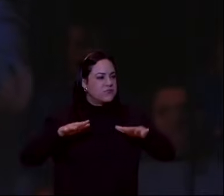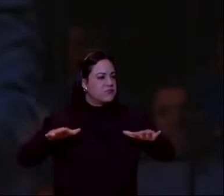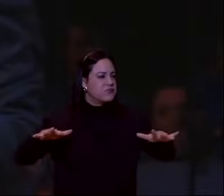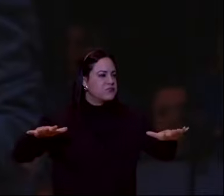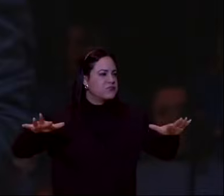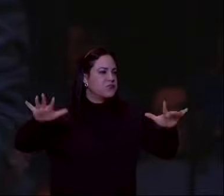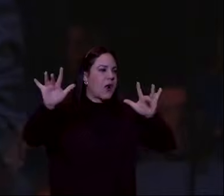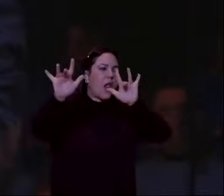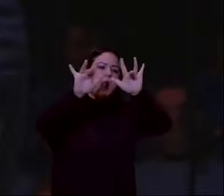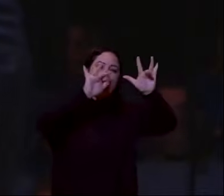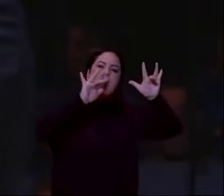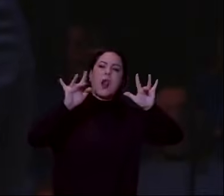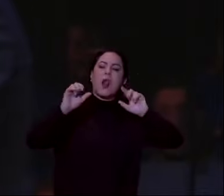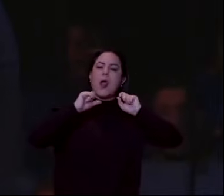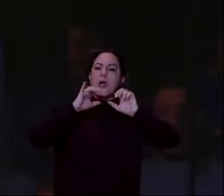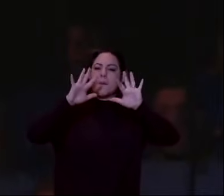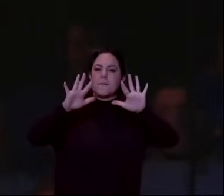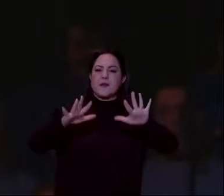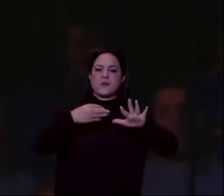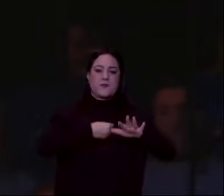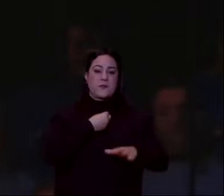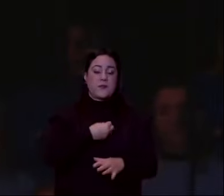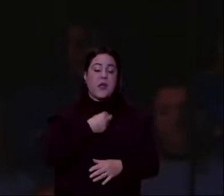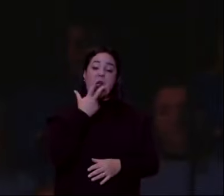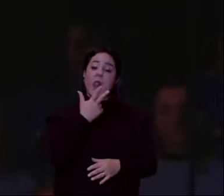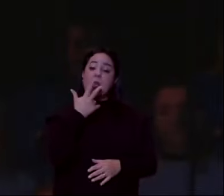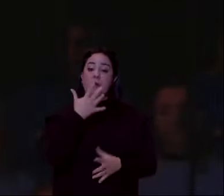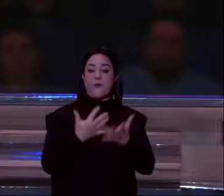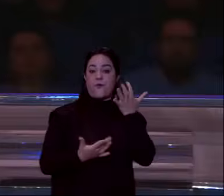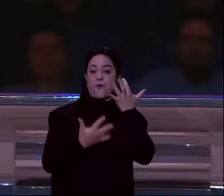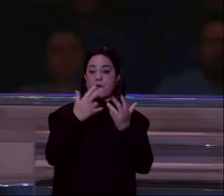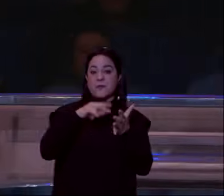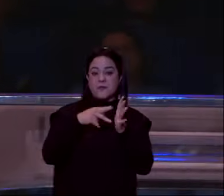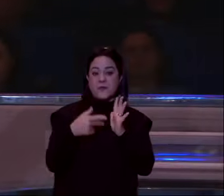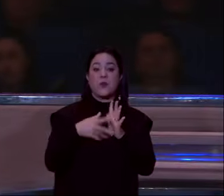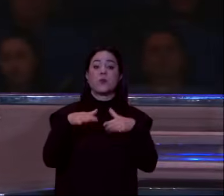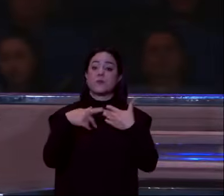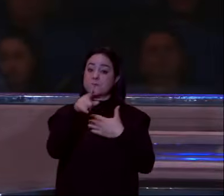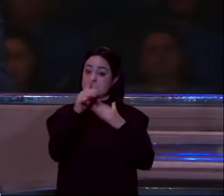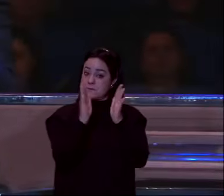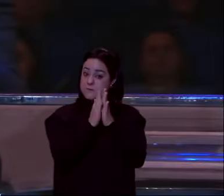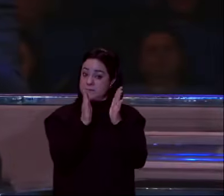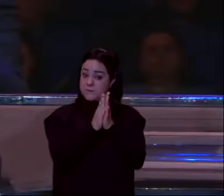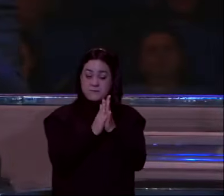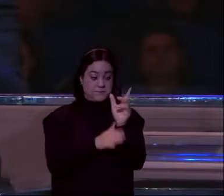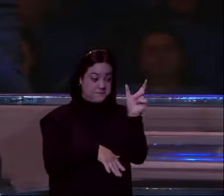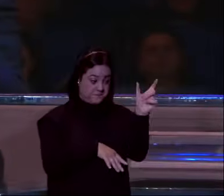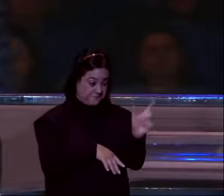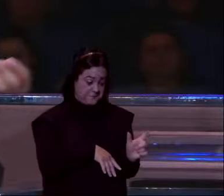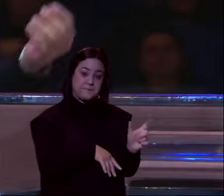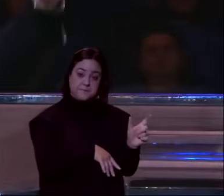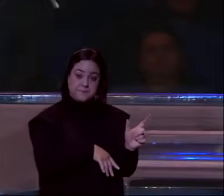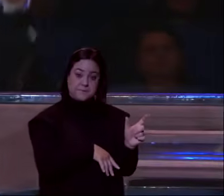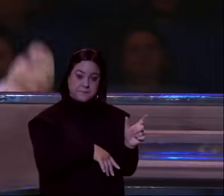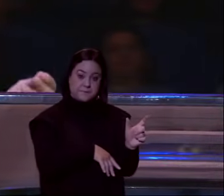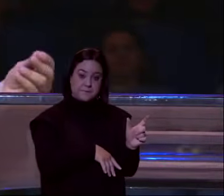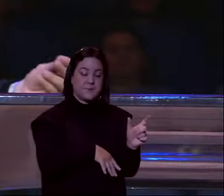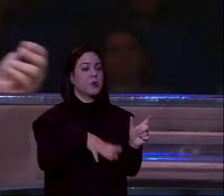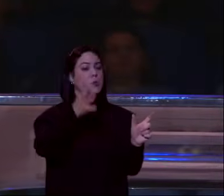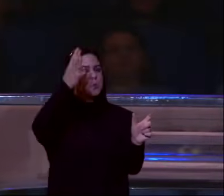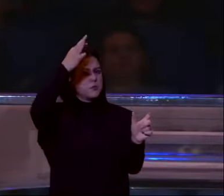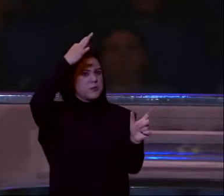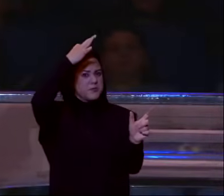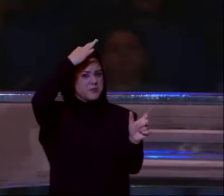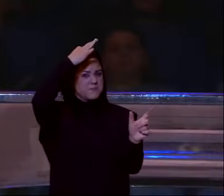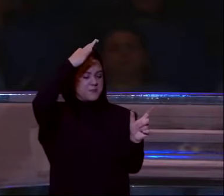abençoando aquelas vidas. Essa língua de fogo quer dizer que quando você ora por alguém, esse